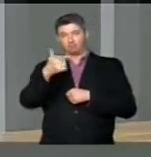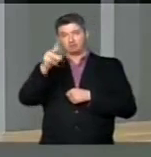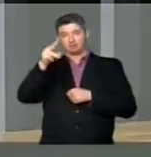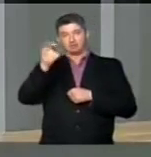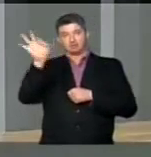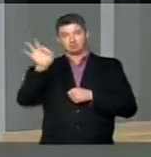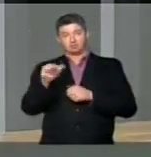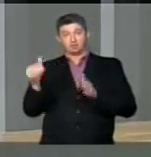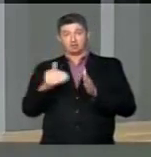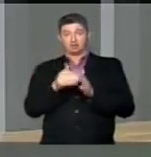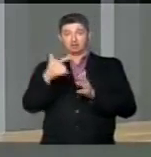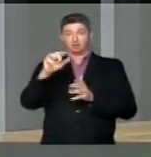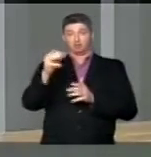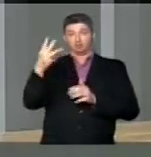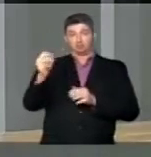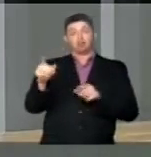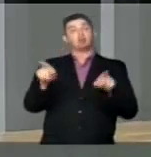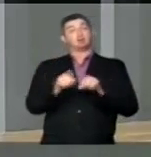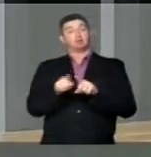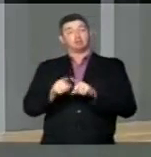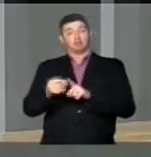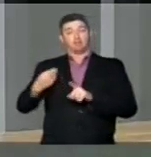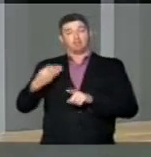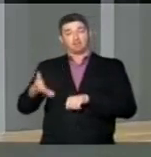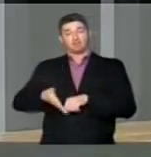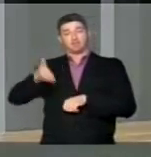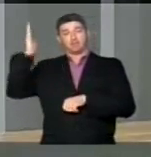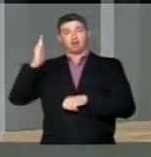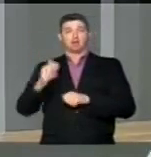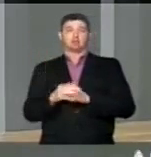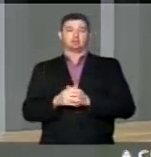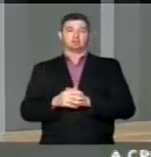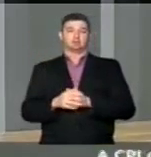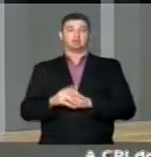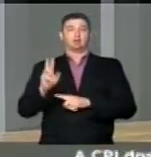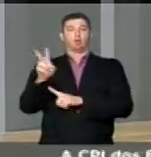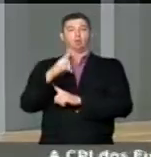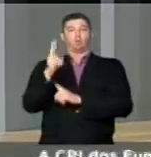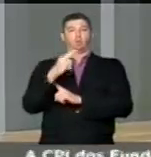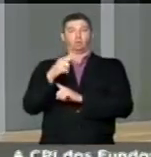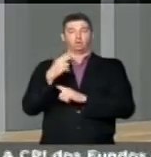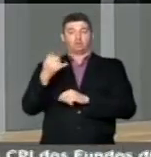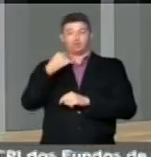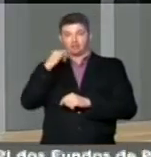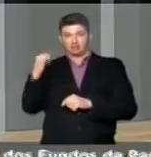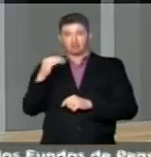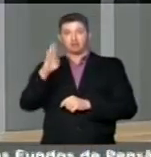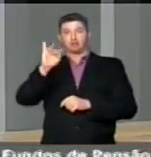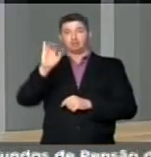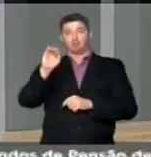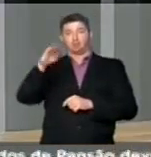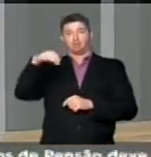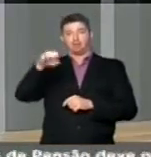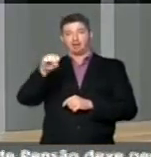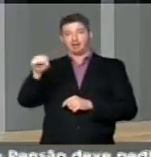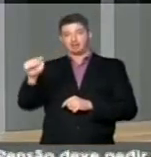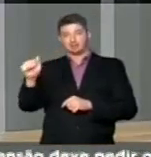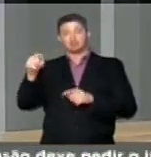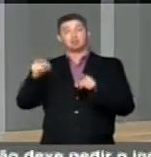em 2030, inclusive pelo aumento da participação eólica, biomassa e